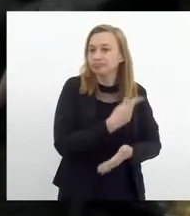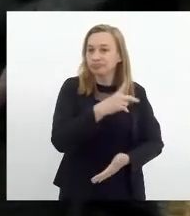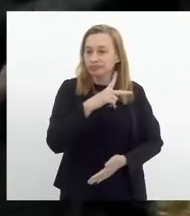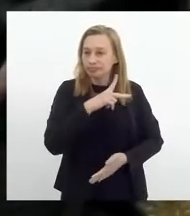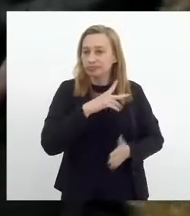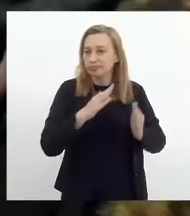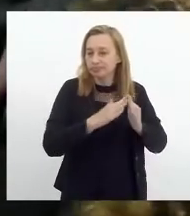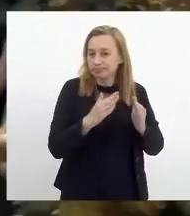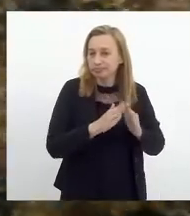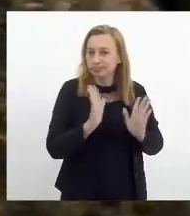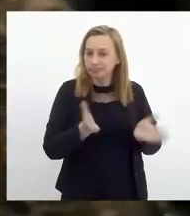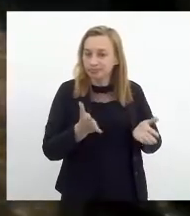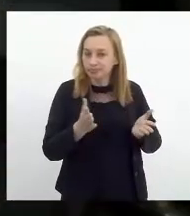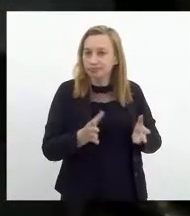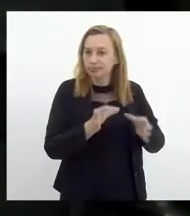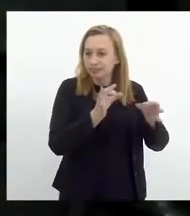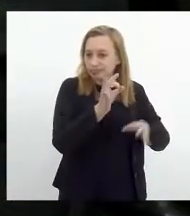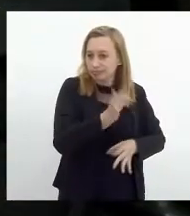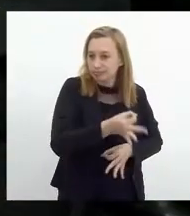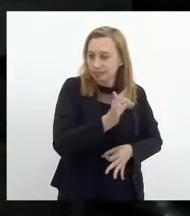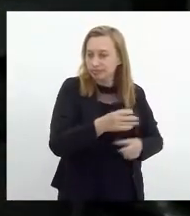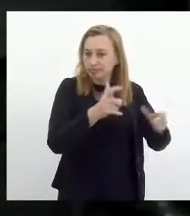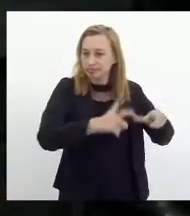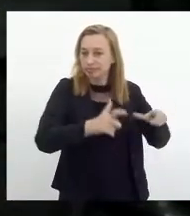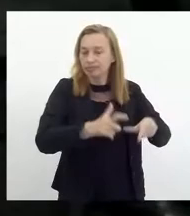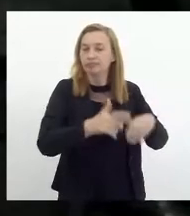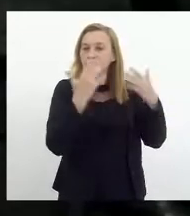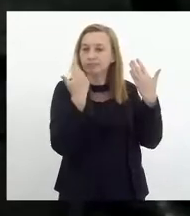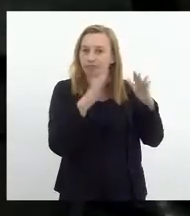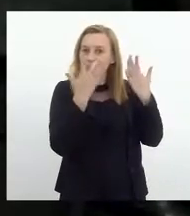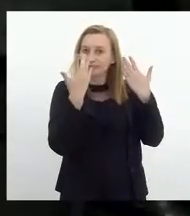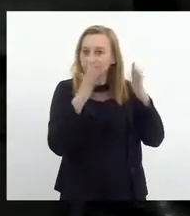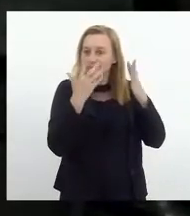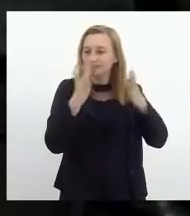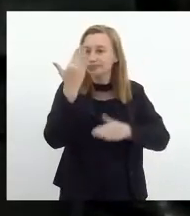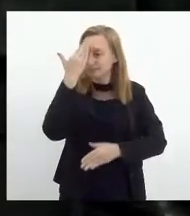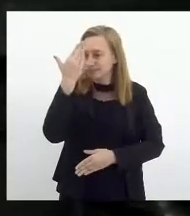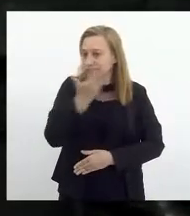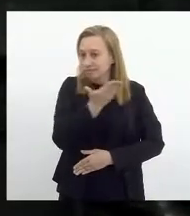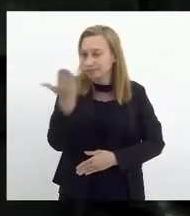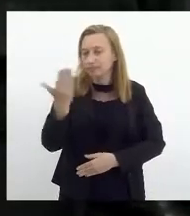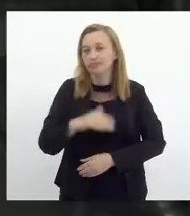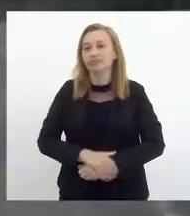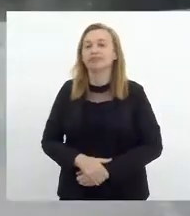agora botando no lugar onde eles merecem. Parabéns a todos vocês e obrigado a todos.